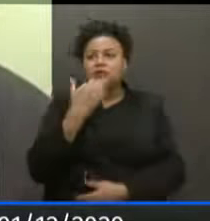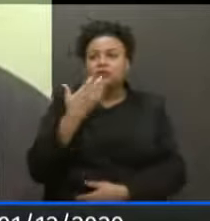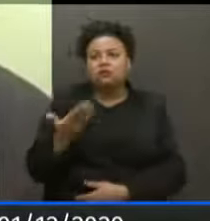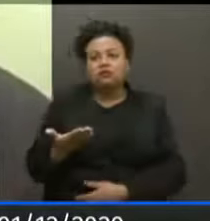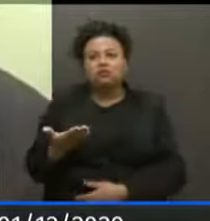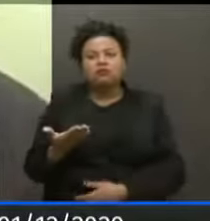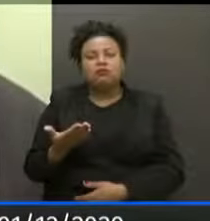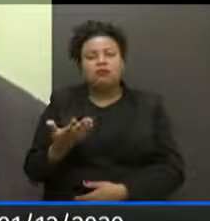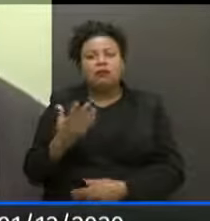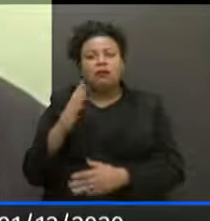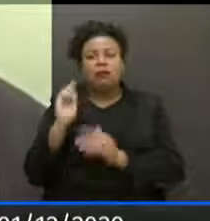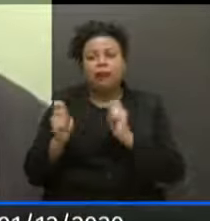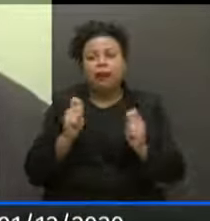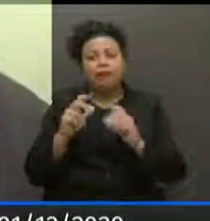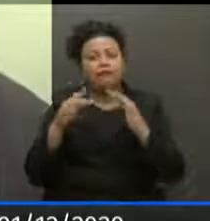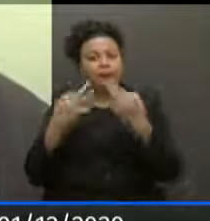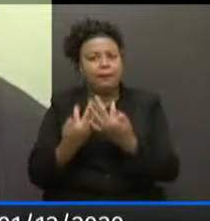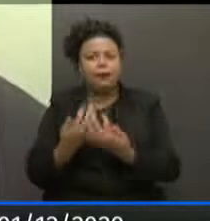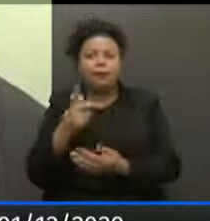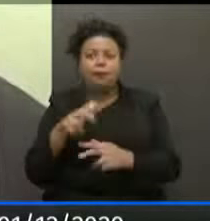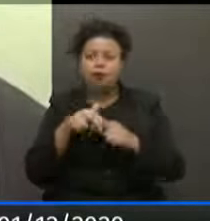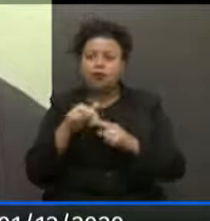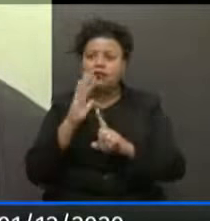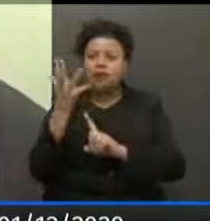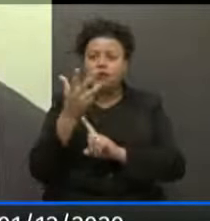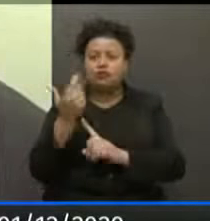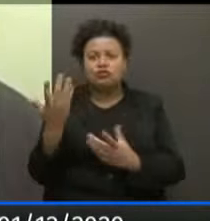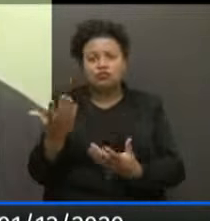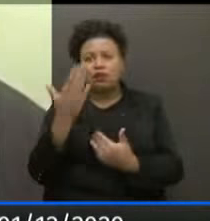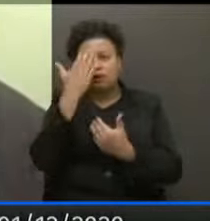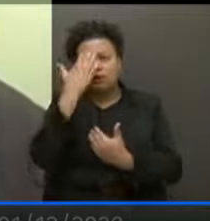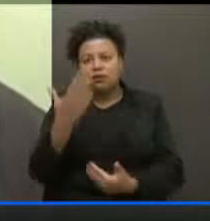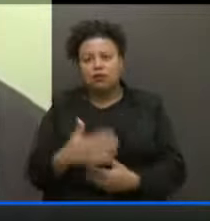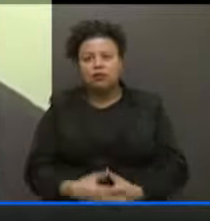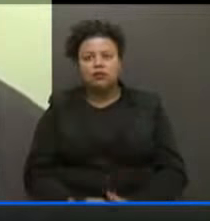mesa, sustenta sua família através da arte. Muito obrigado.